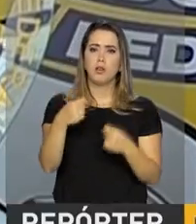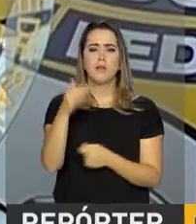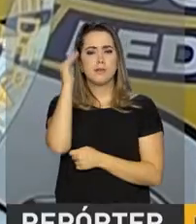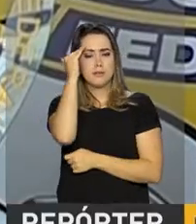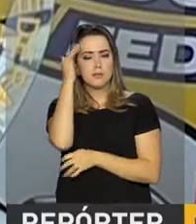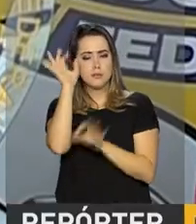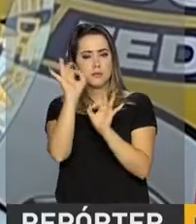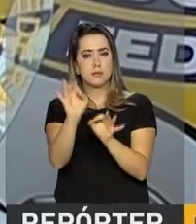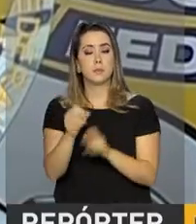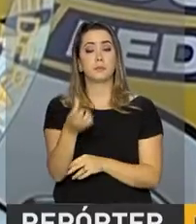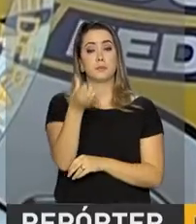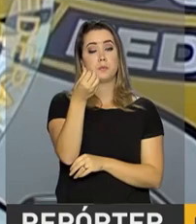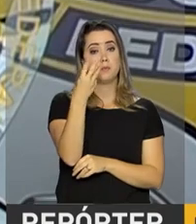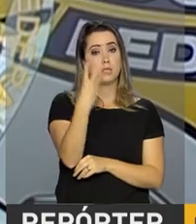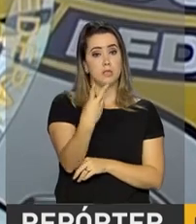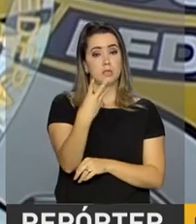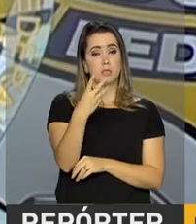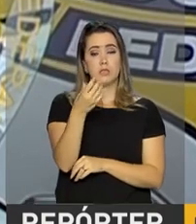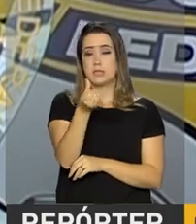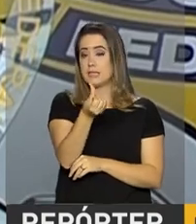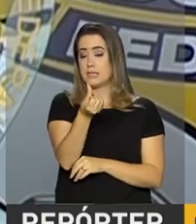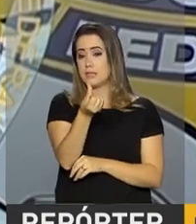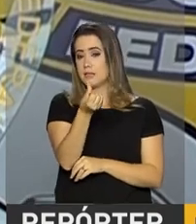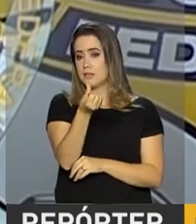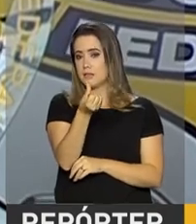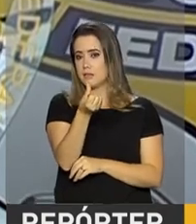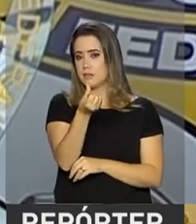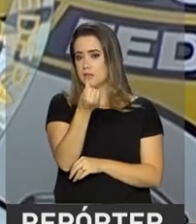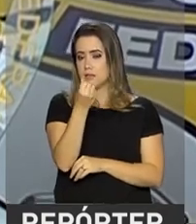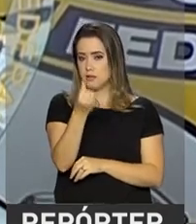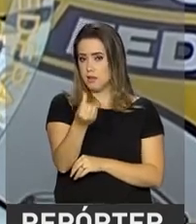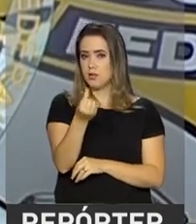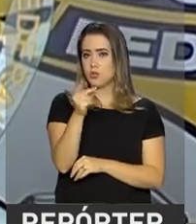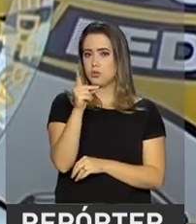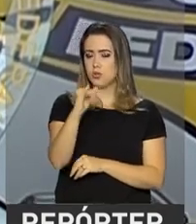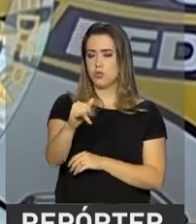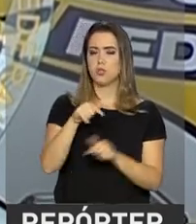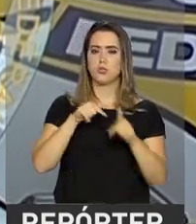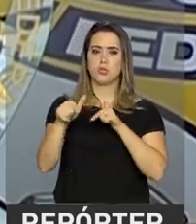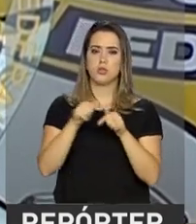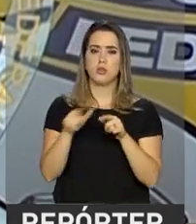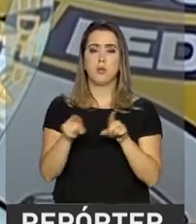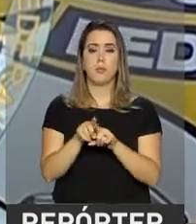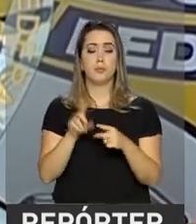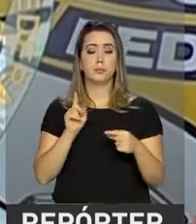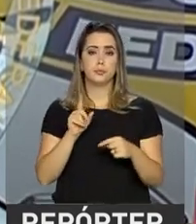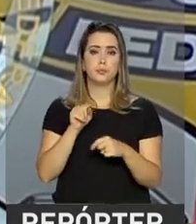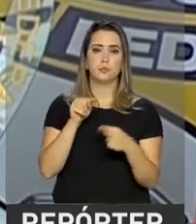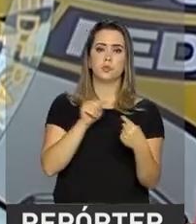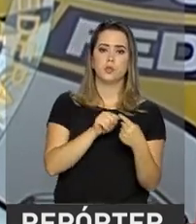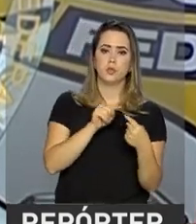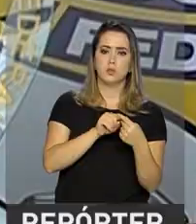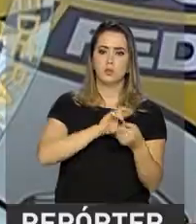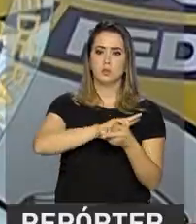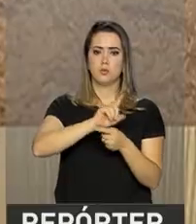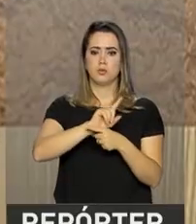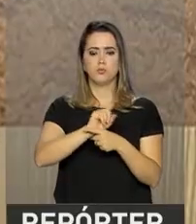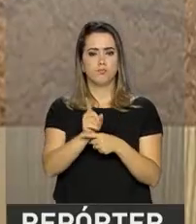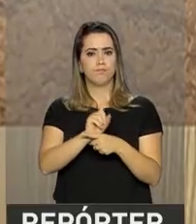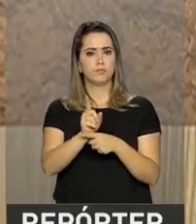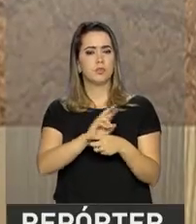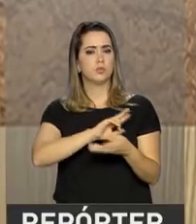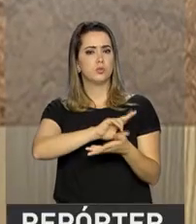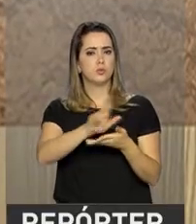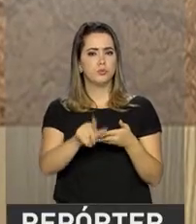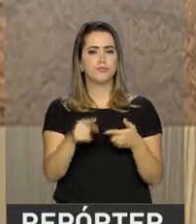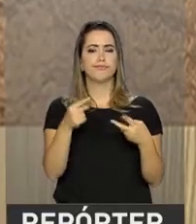operação com foco principalmente na entre a gays ao volante excesso de velocidade e ultrapassagens indevidas a gente